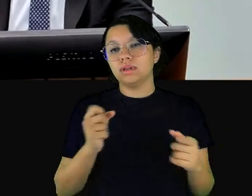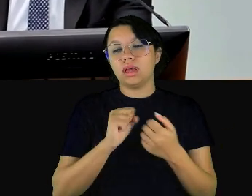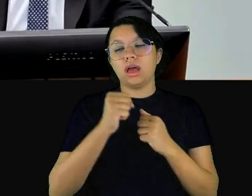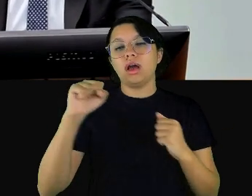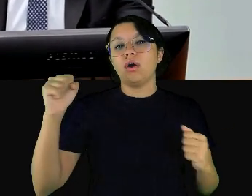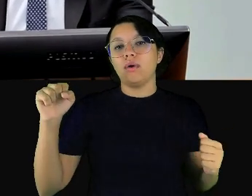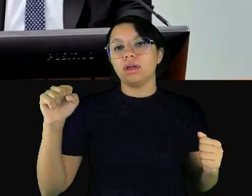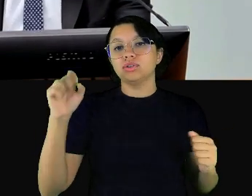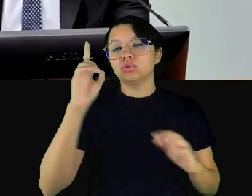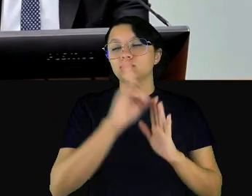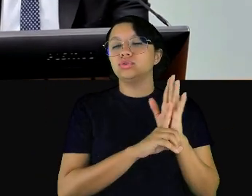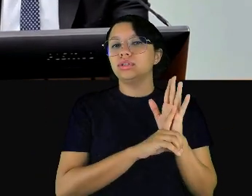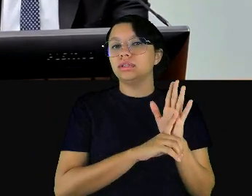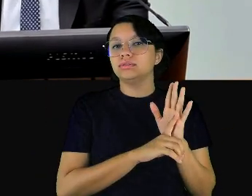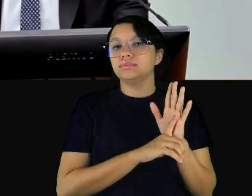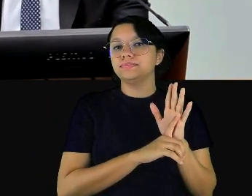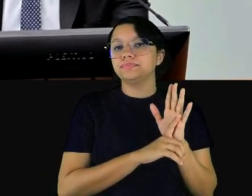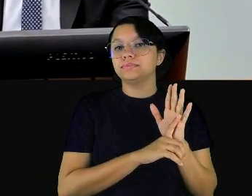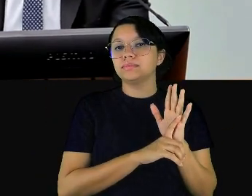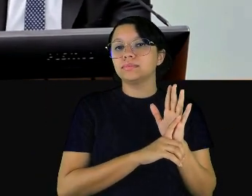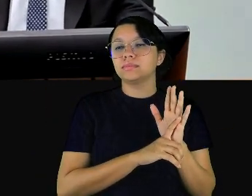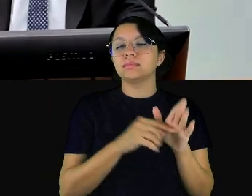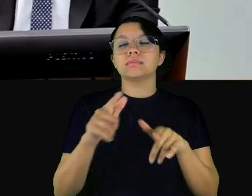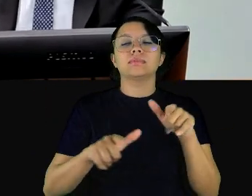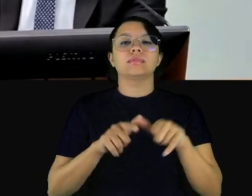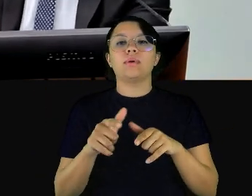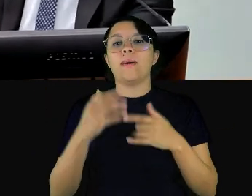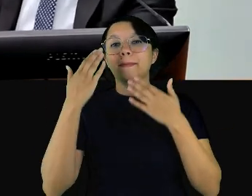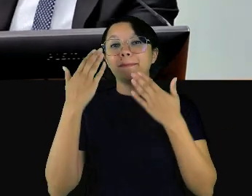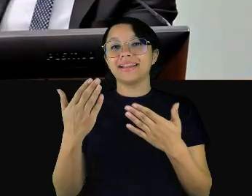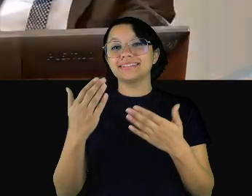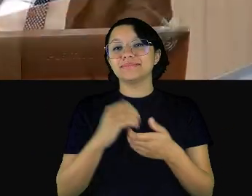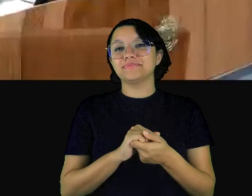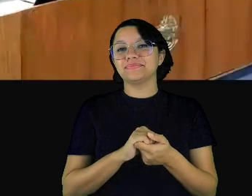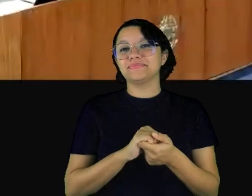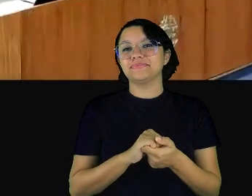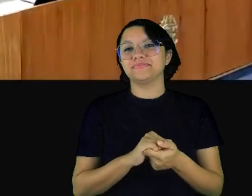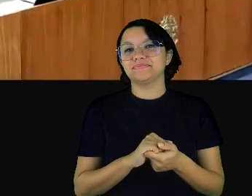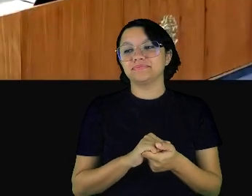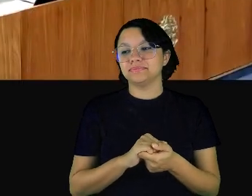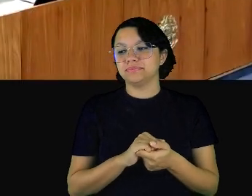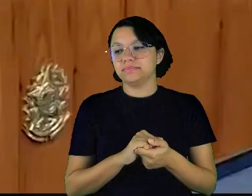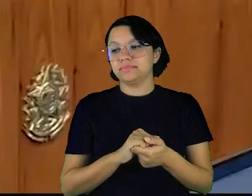grande dos direitos do trabalhador. Tá bom? Muito obrigado. É isso aí.